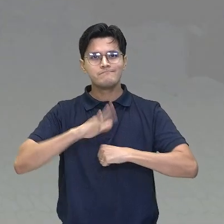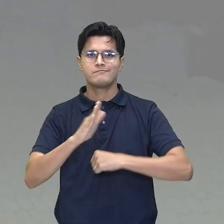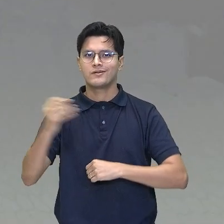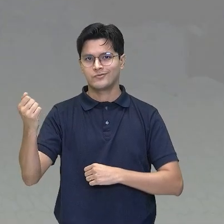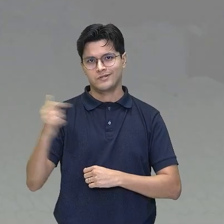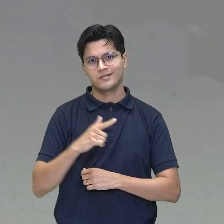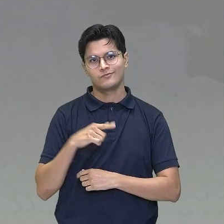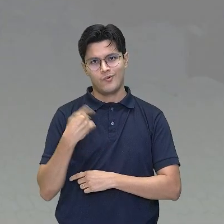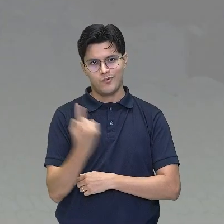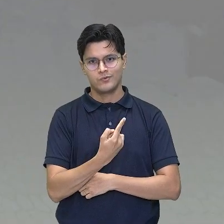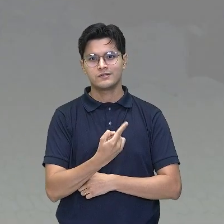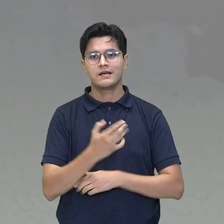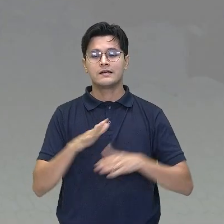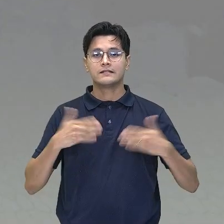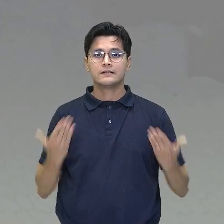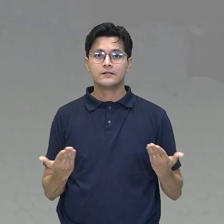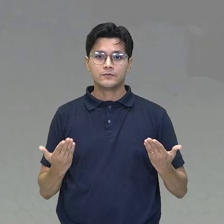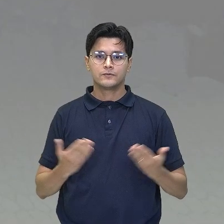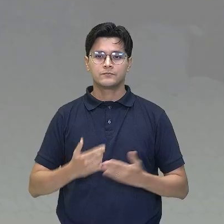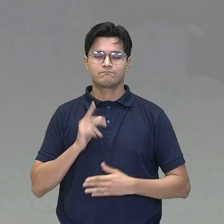seguindo adiante, o que nós temos?